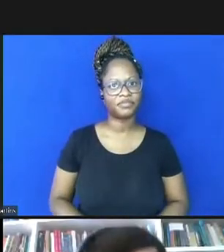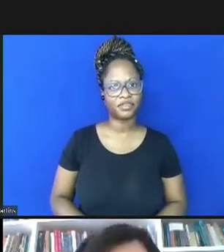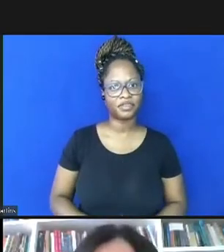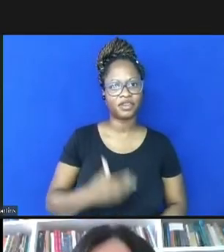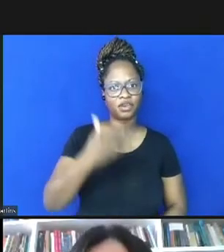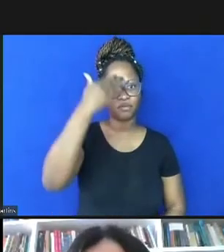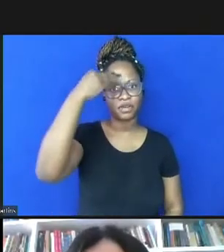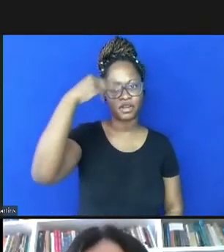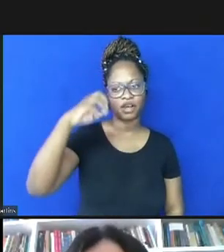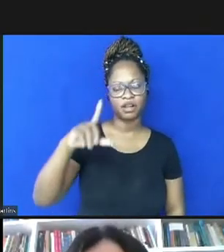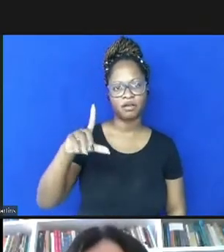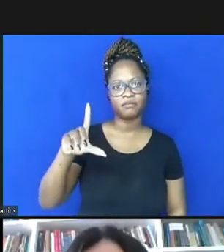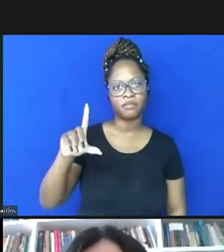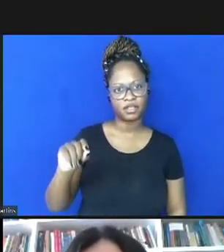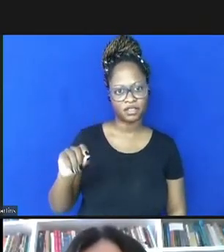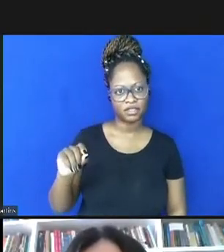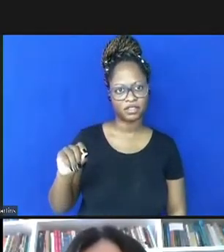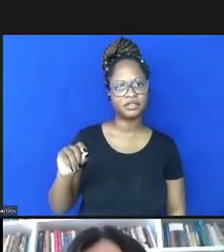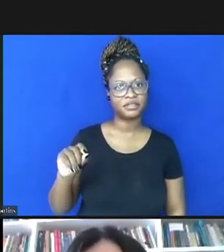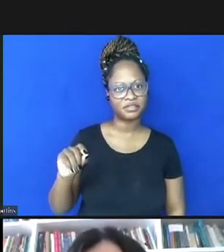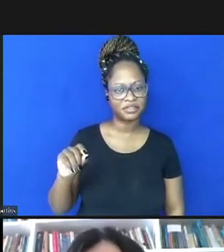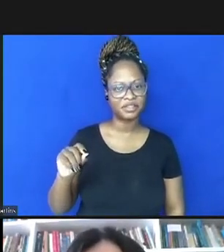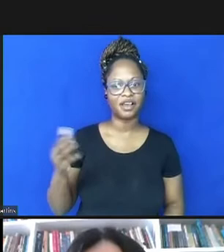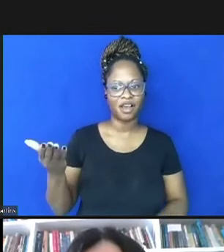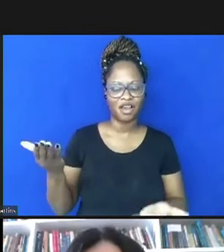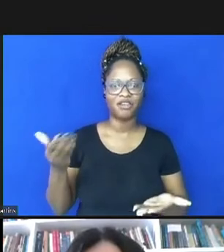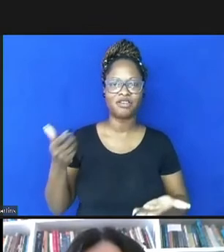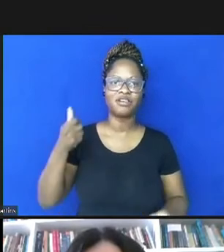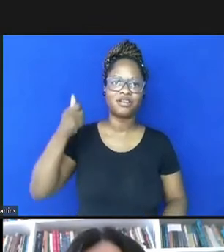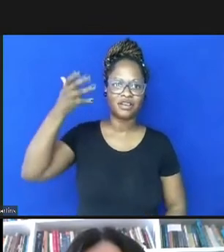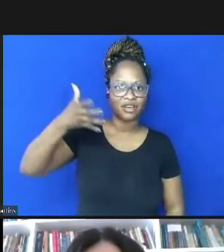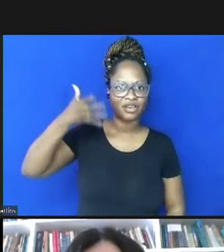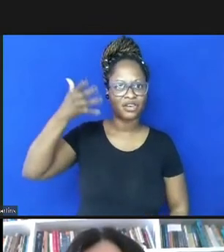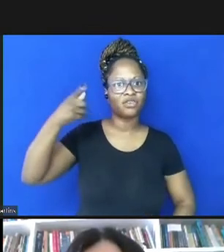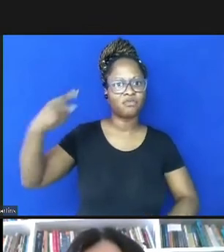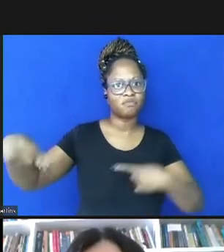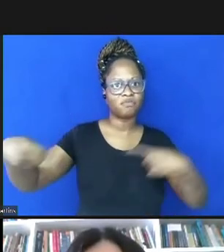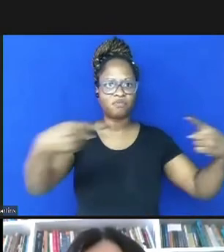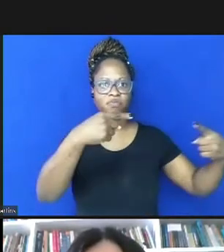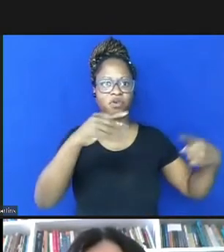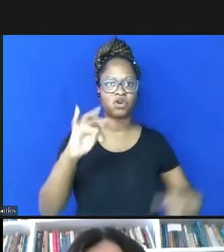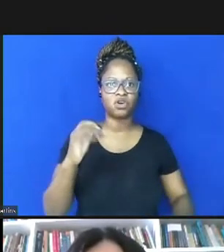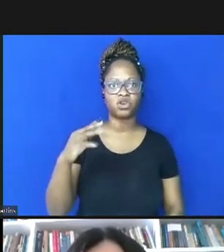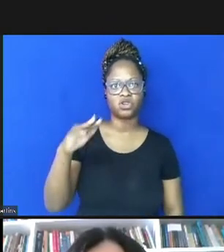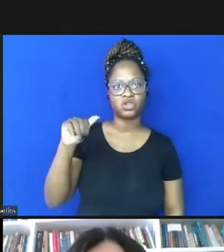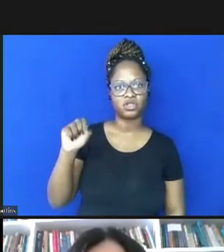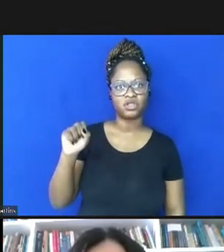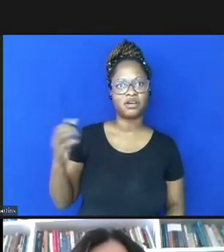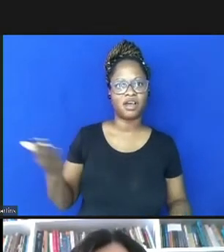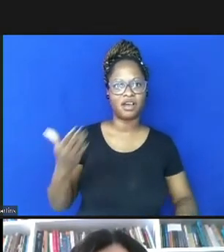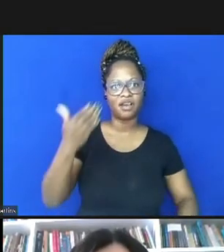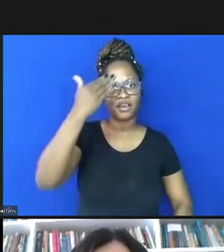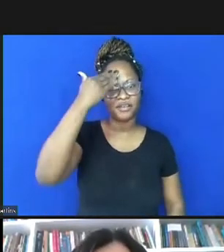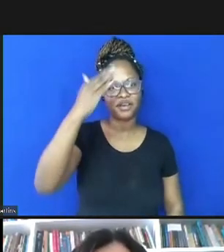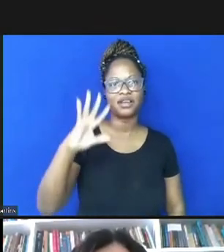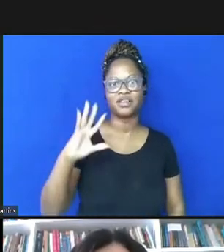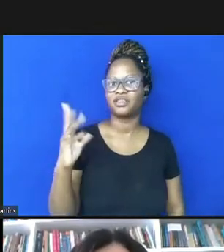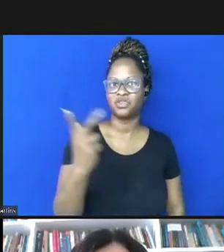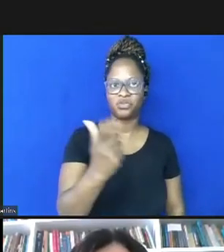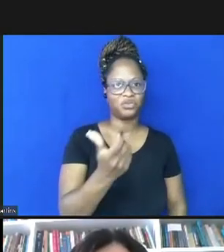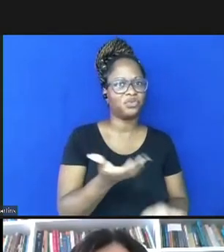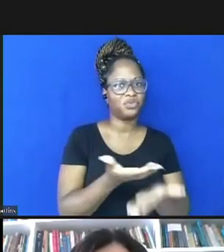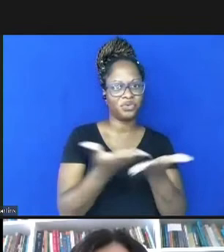Marcelo, por conduzir essa discussão com o professor Thomas Schnack. Muito obrigado a todos. Só